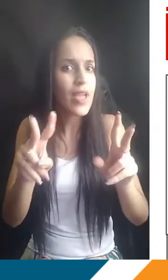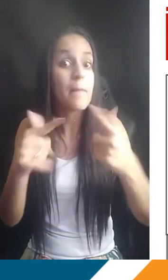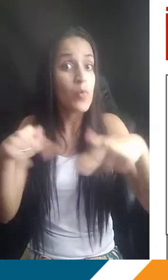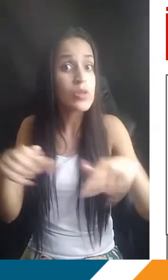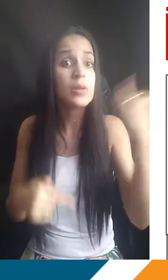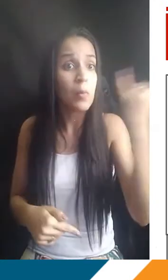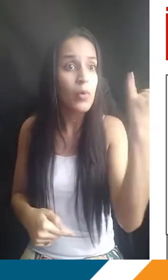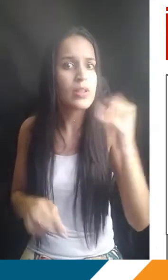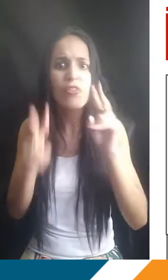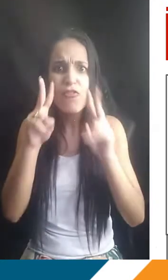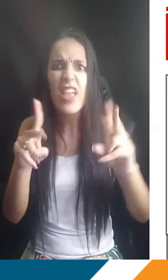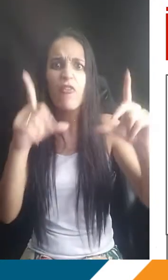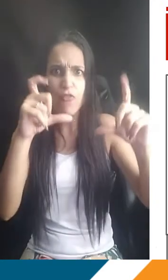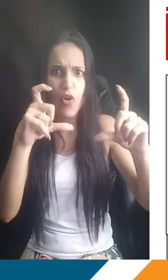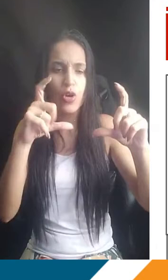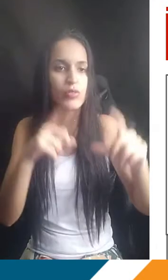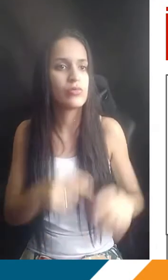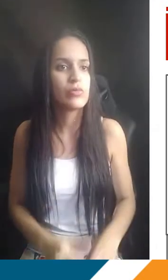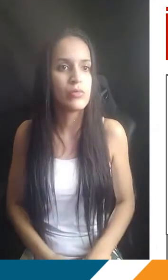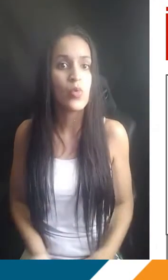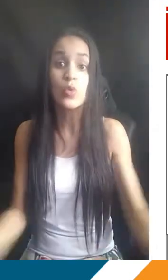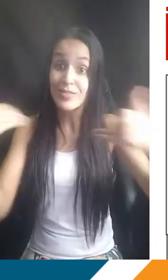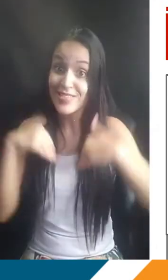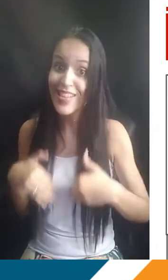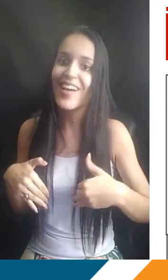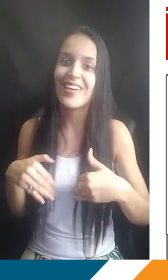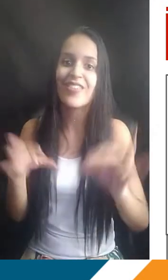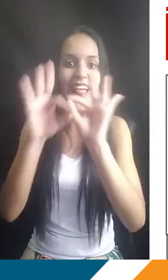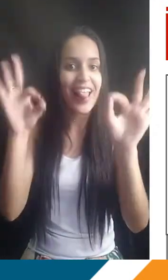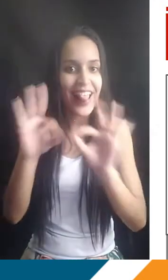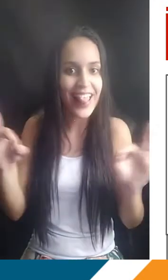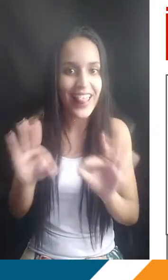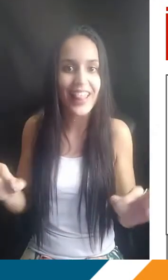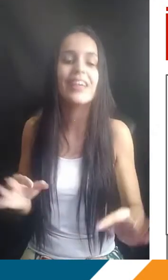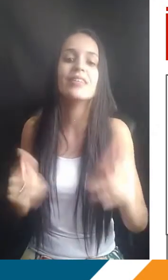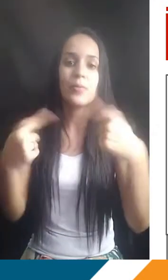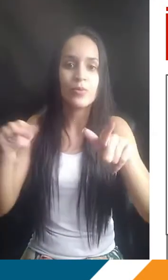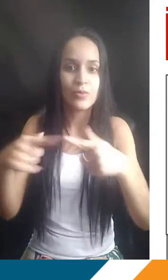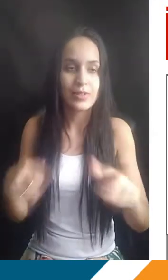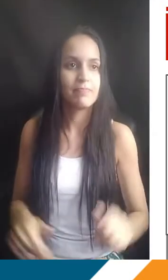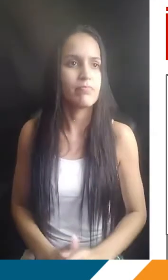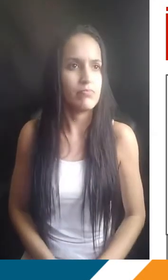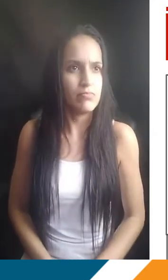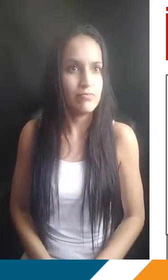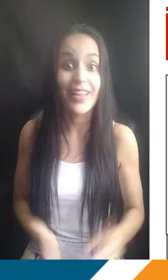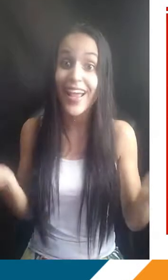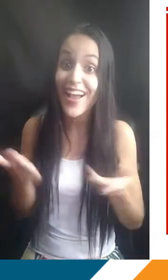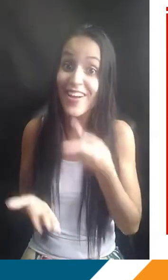Olha essa foto aí no canto, né, com a utilização da letra dessa música numa